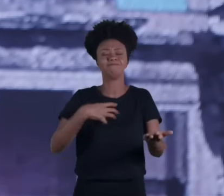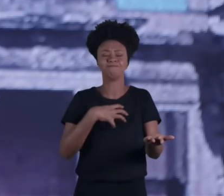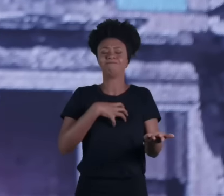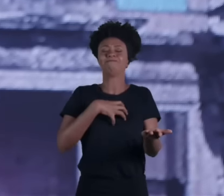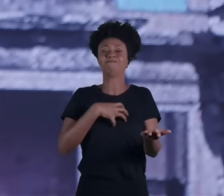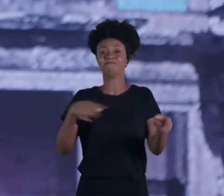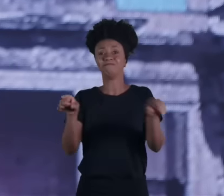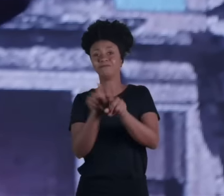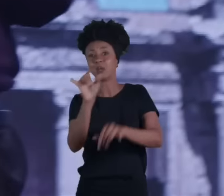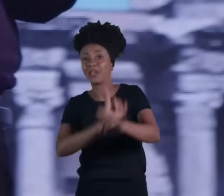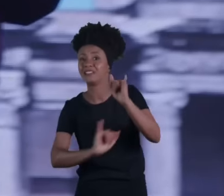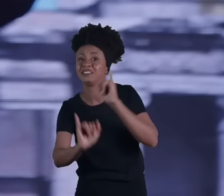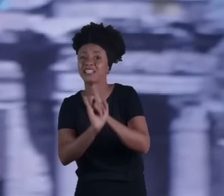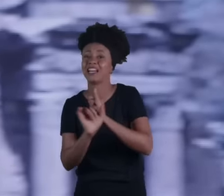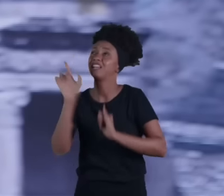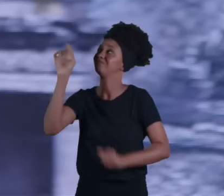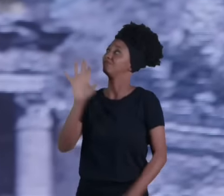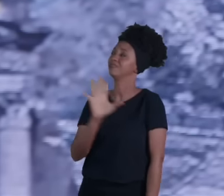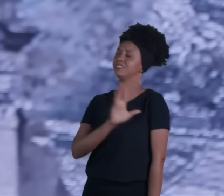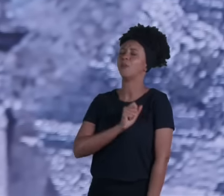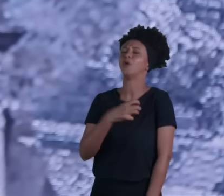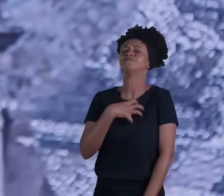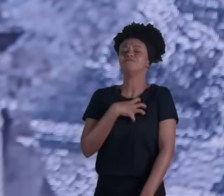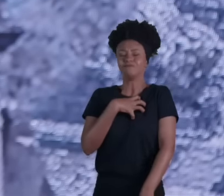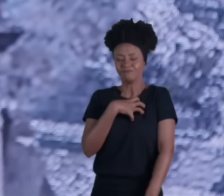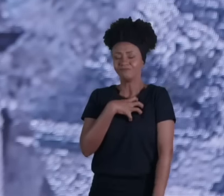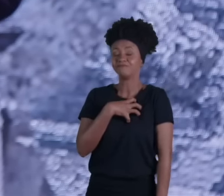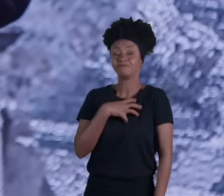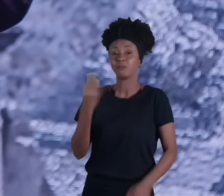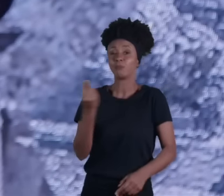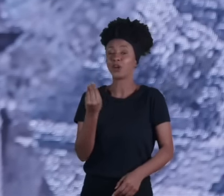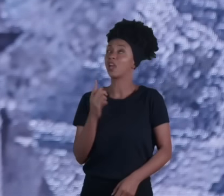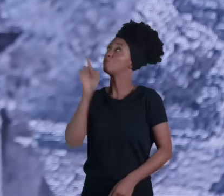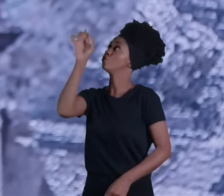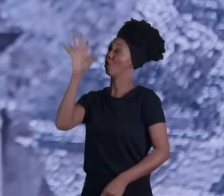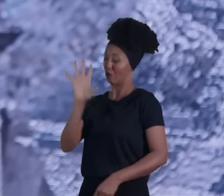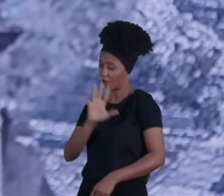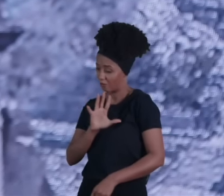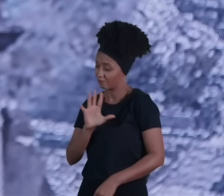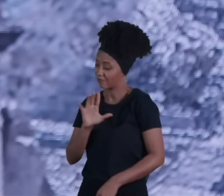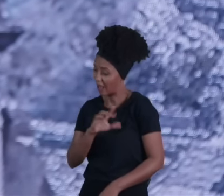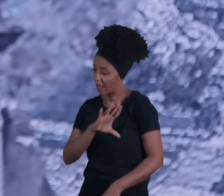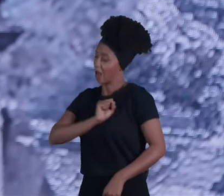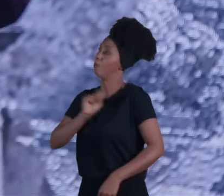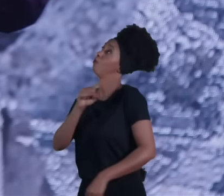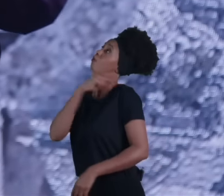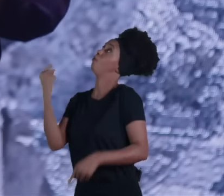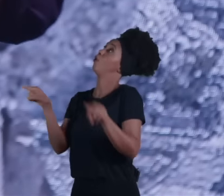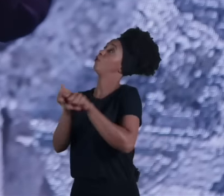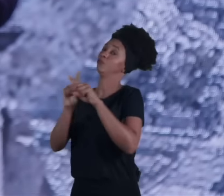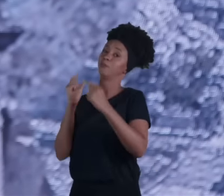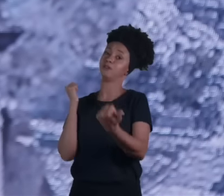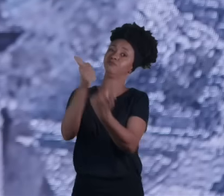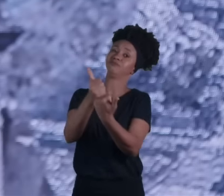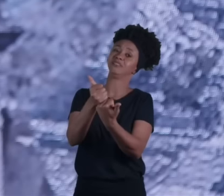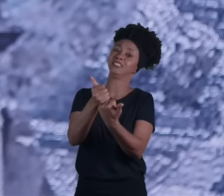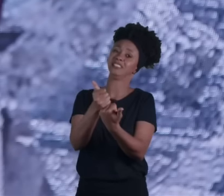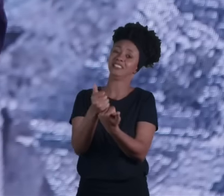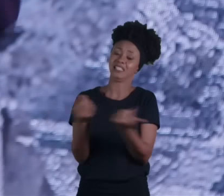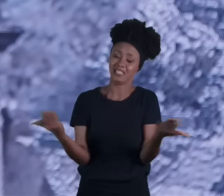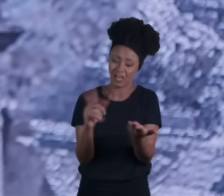vendo, porque foi por eles que o Senhor morreu, Jesus. E nós aqui hoje queremos nos